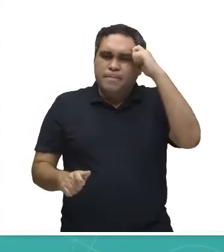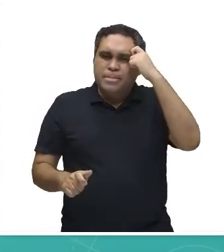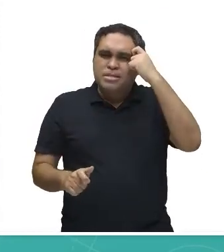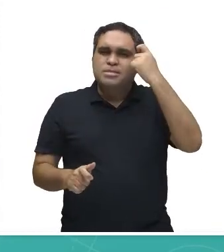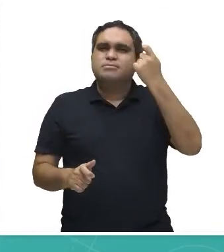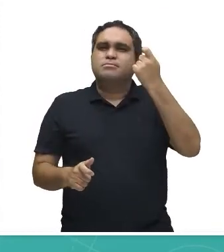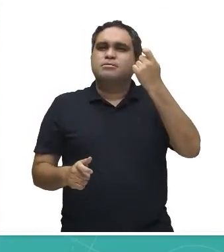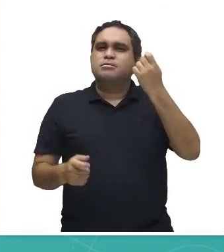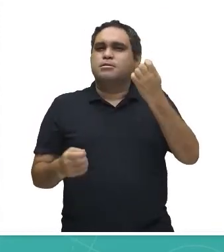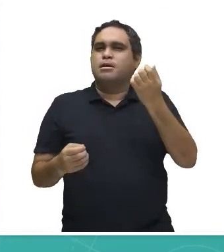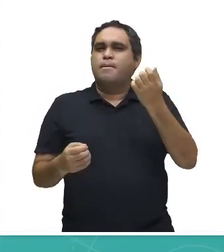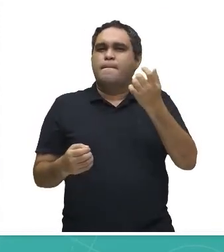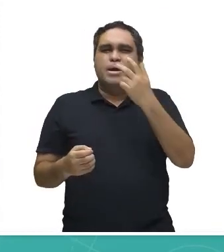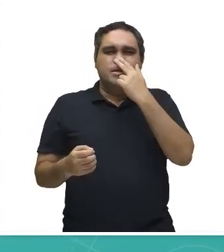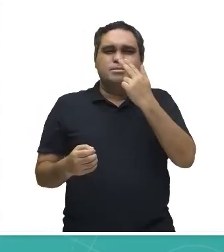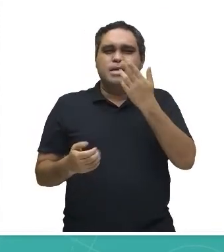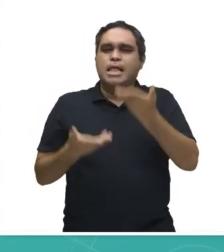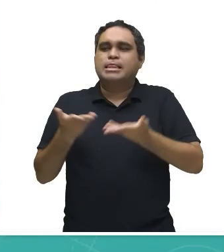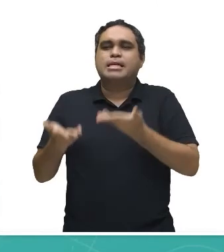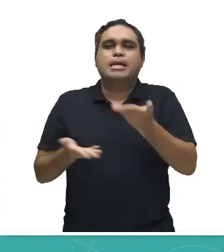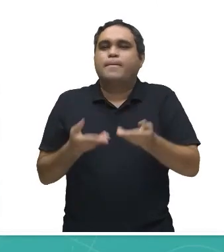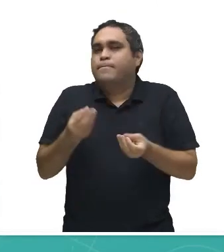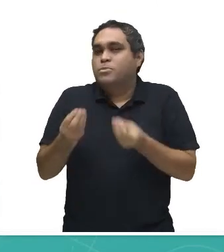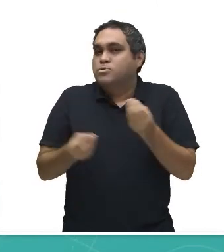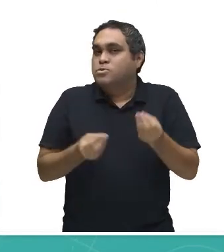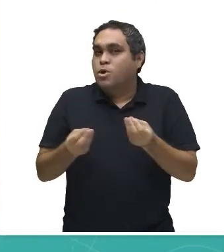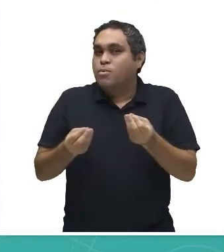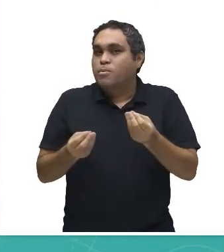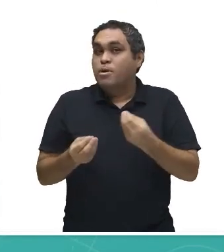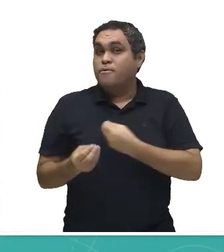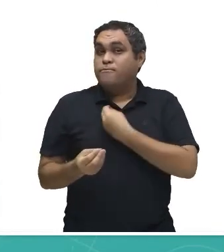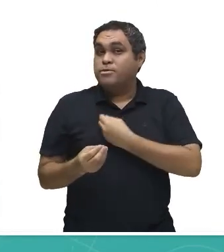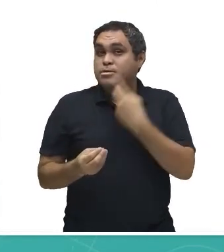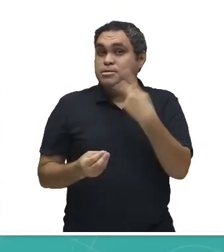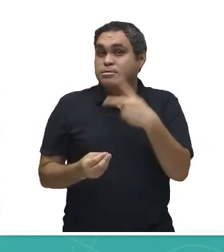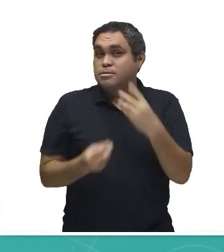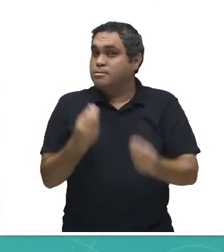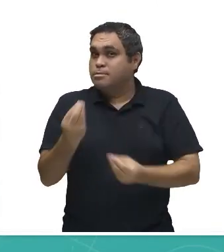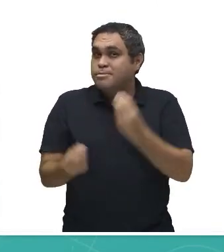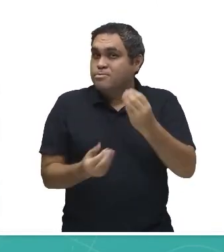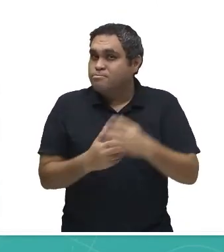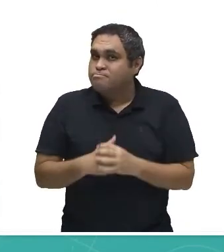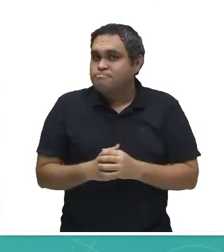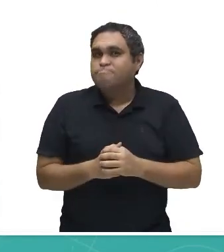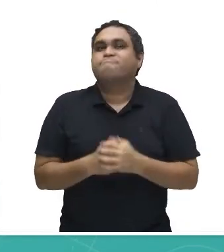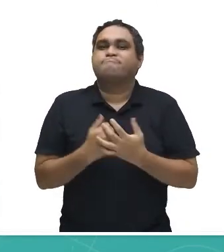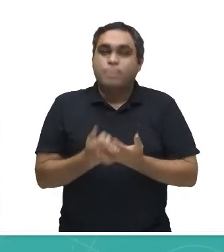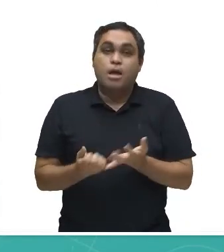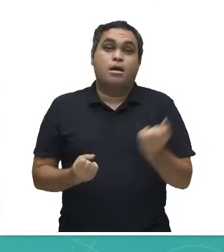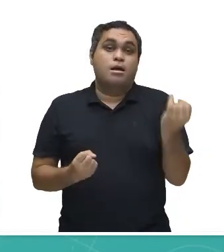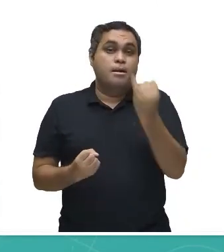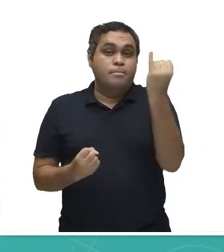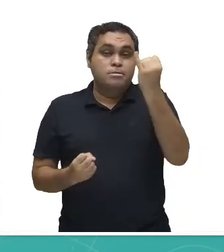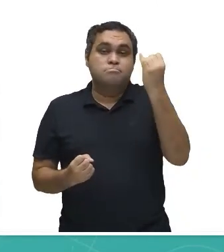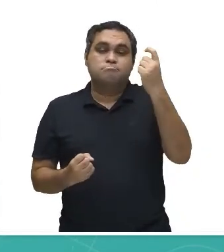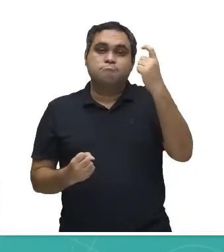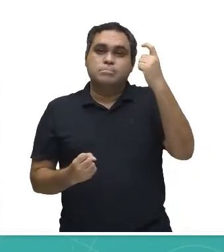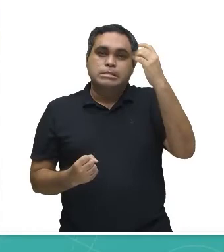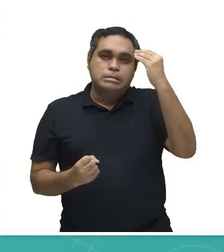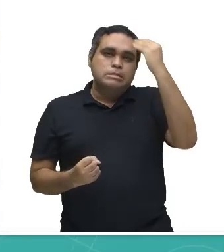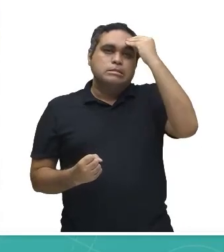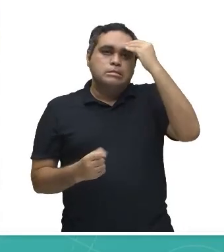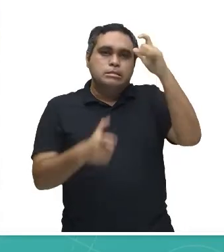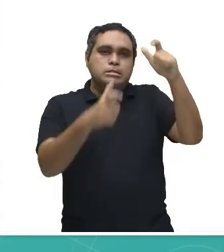a sobrevivência dele naquele local. E é muito importante que nós mantenhamos essa ideia da senzala,